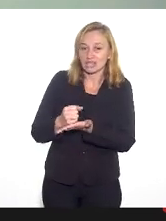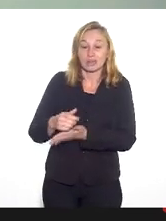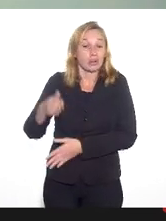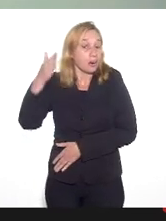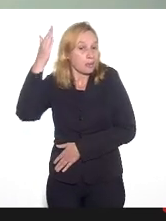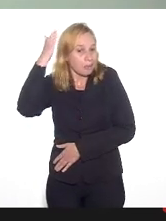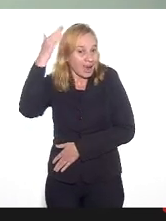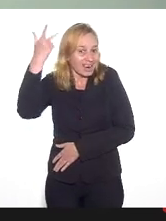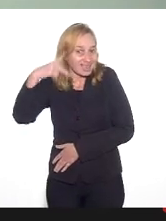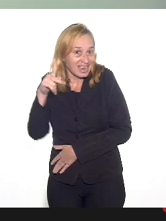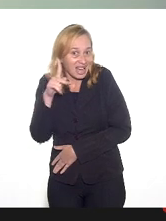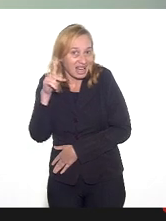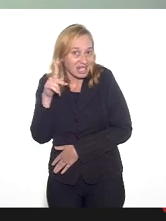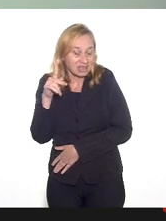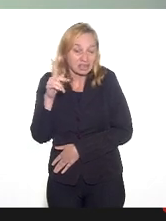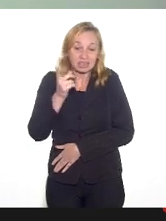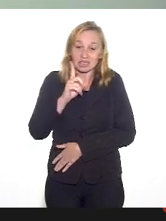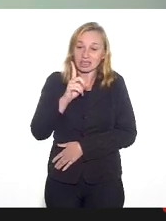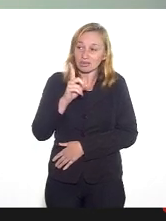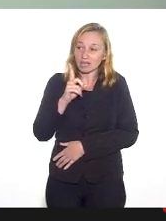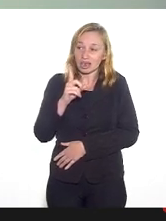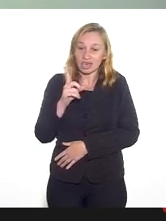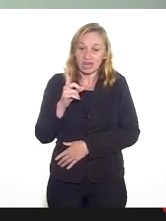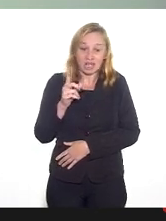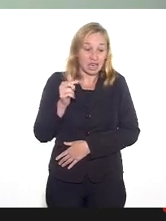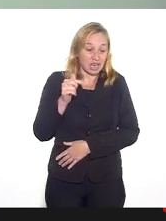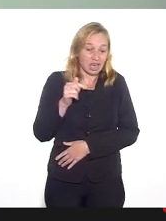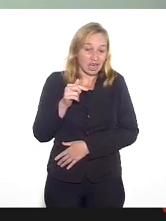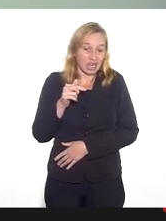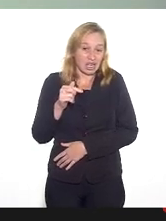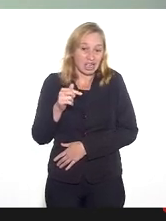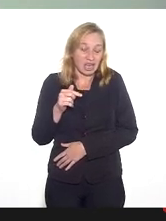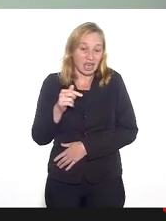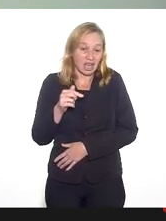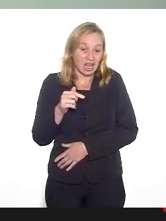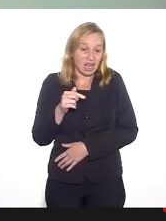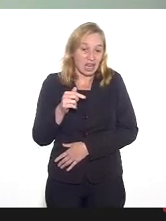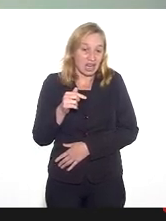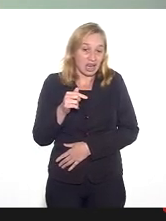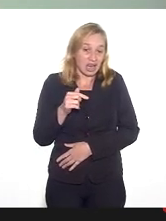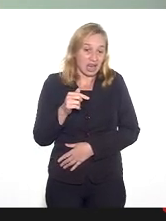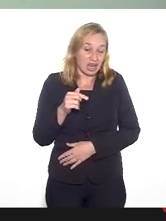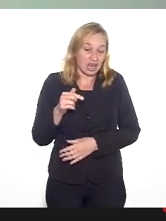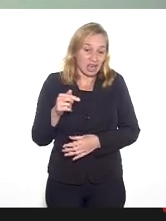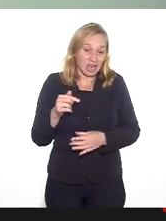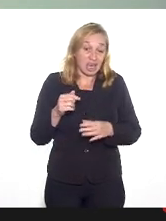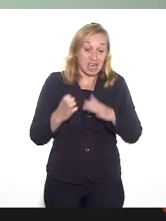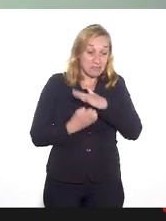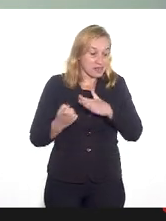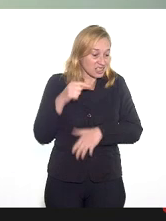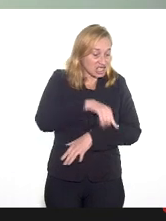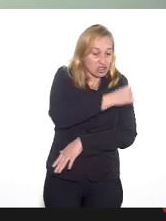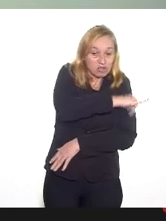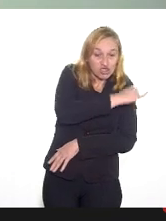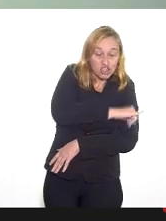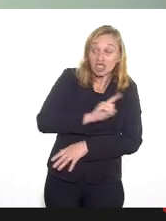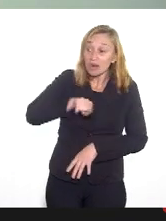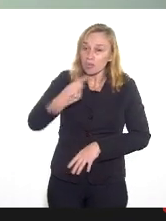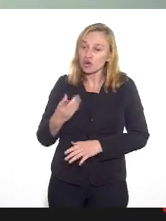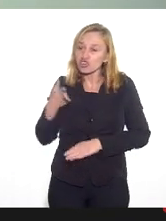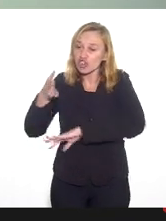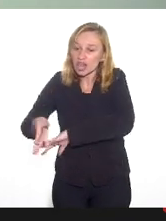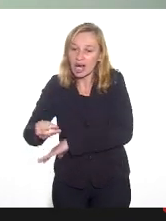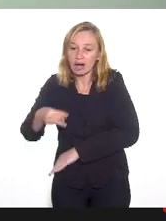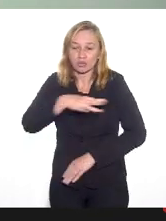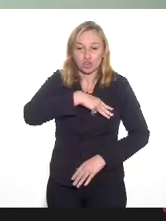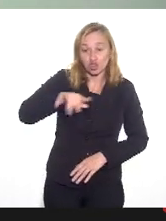que não tem sede no Rio de Janeiro, e depois temos que instigar o Ministério Público, né? E que